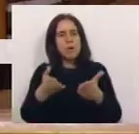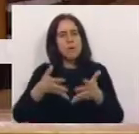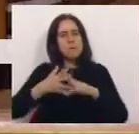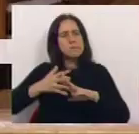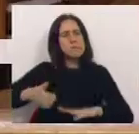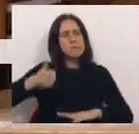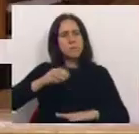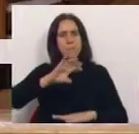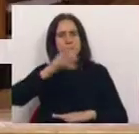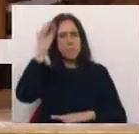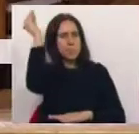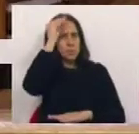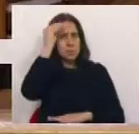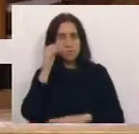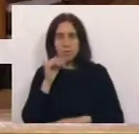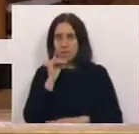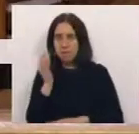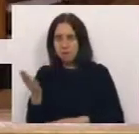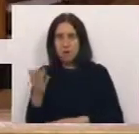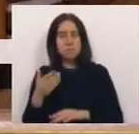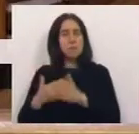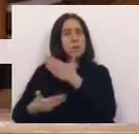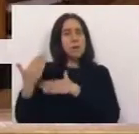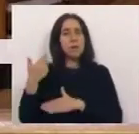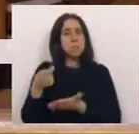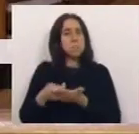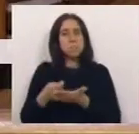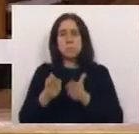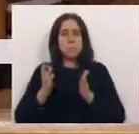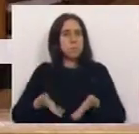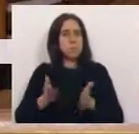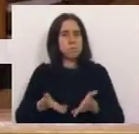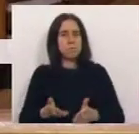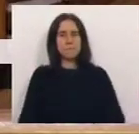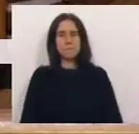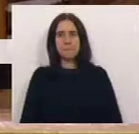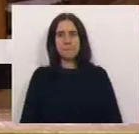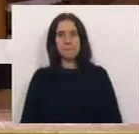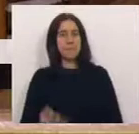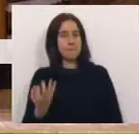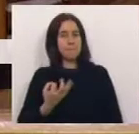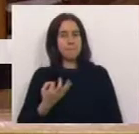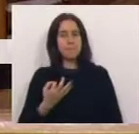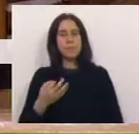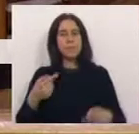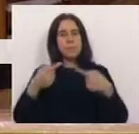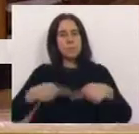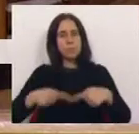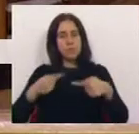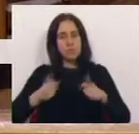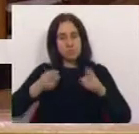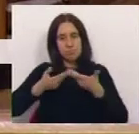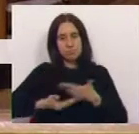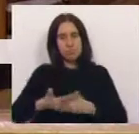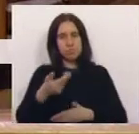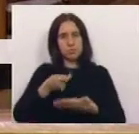do país e no Algarve, até aí sem custos para o utilizador. De facto, a introdução de portagens na Via do